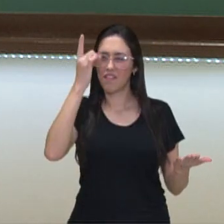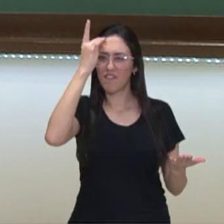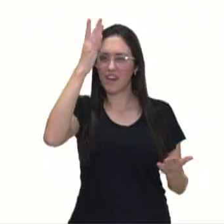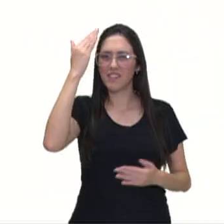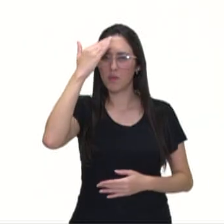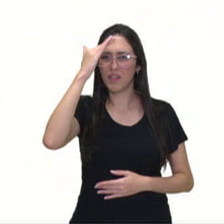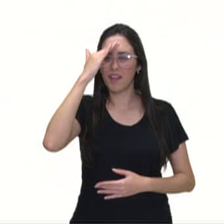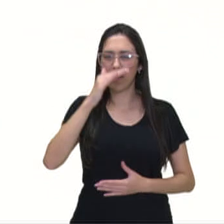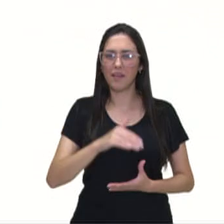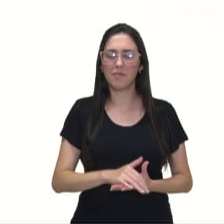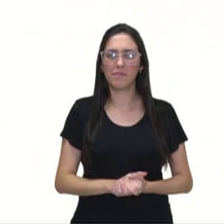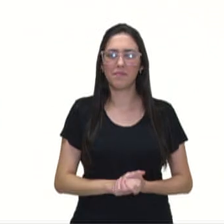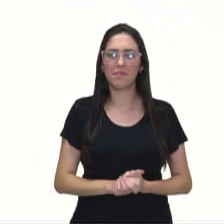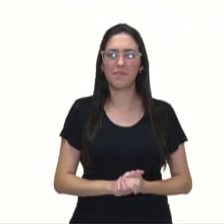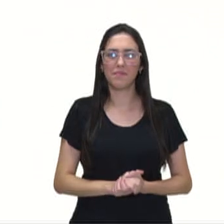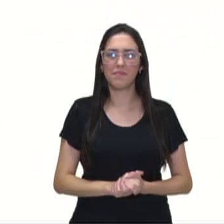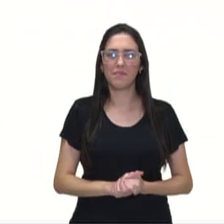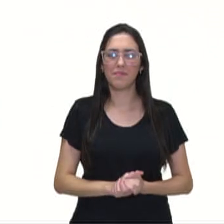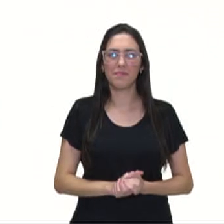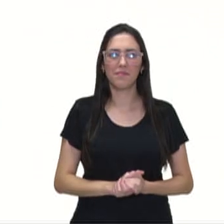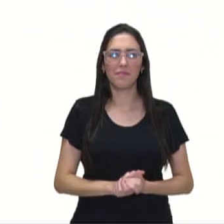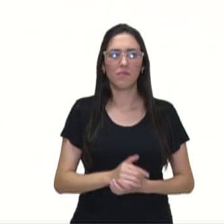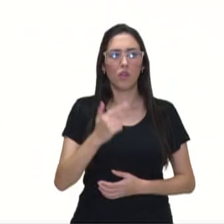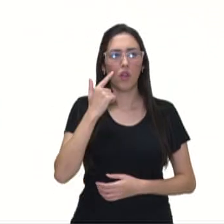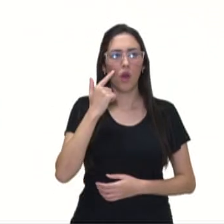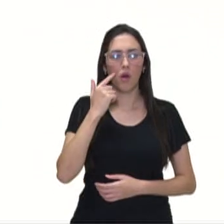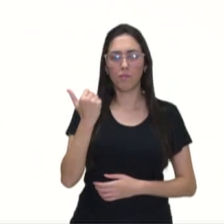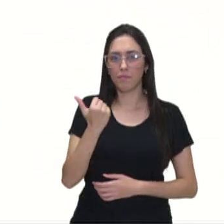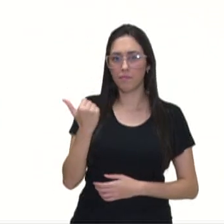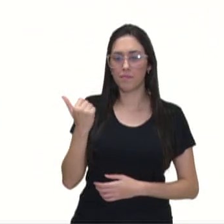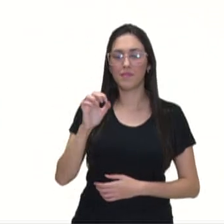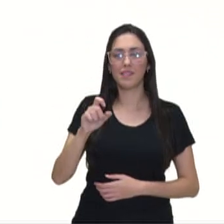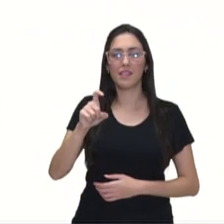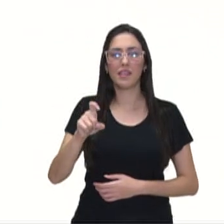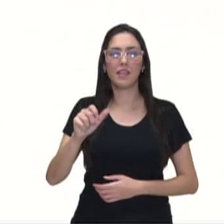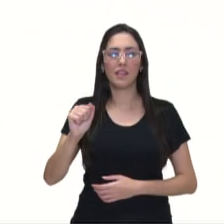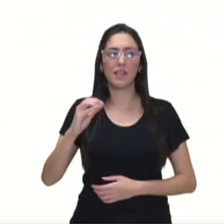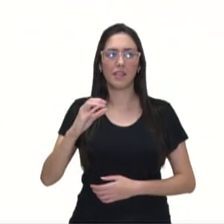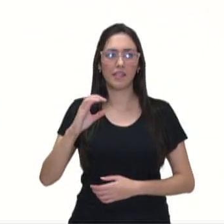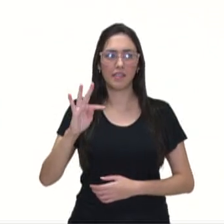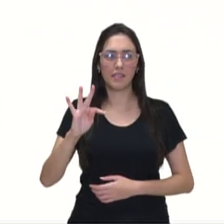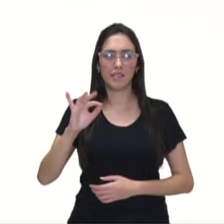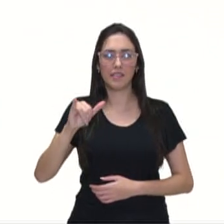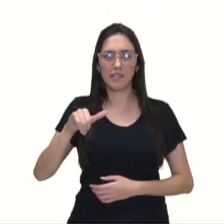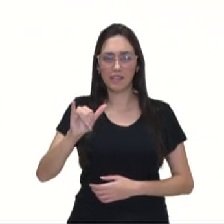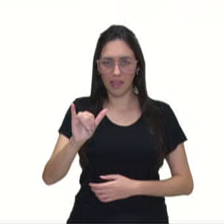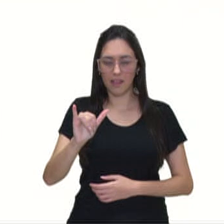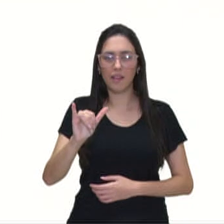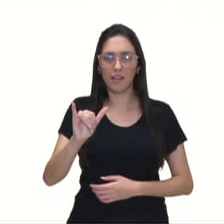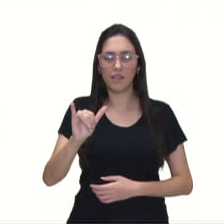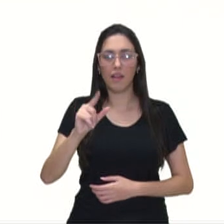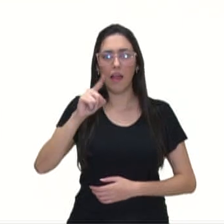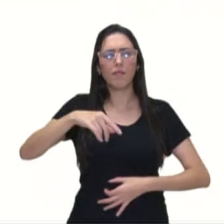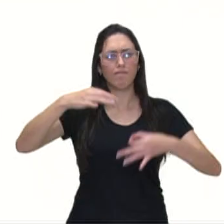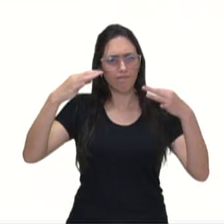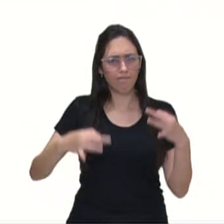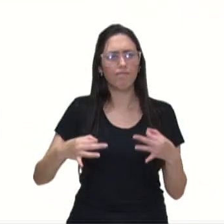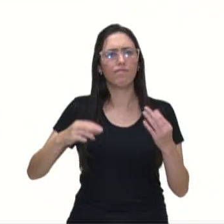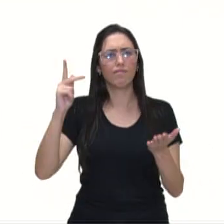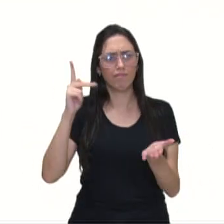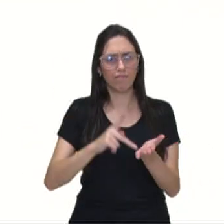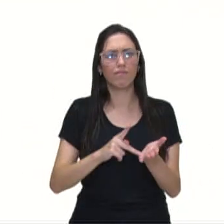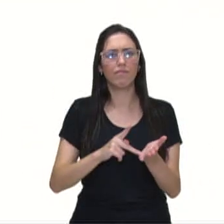lá, exactly. Então você tem ali exato, que é um adjetivo, vou transformá-lo